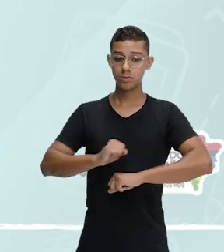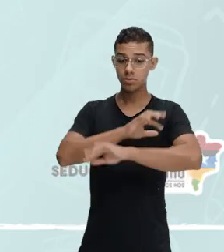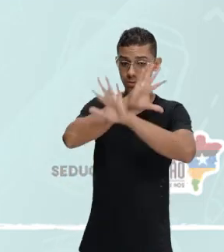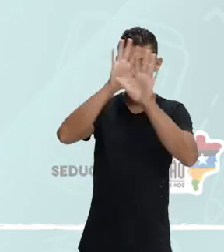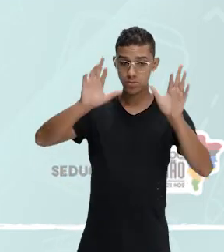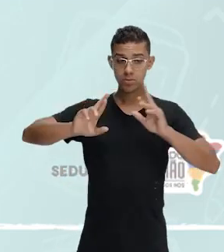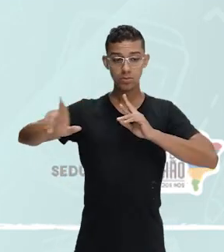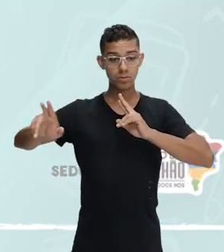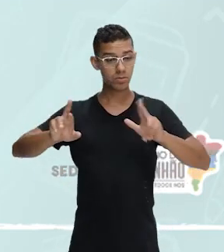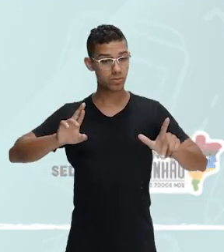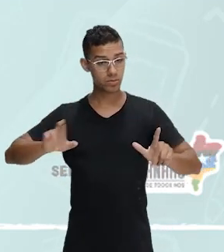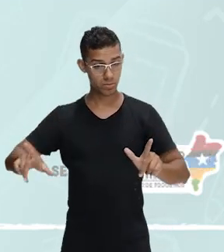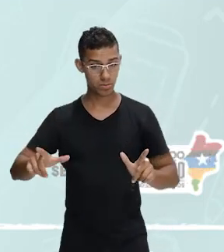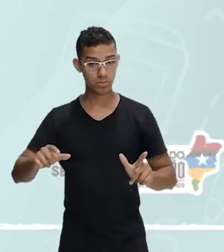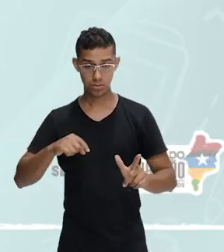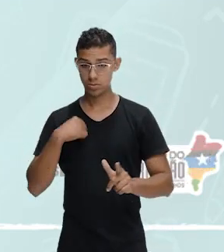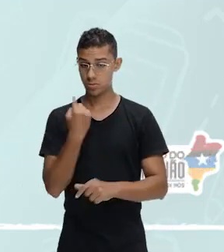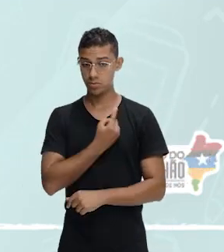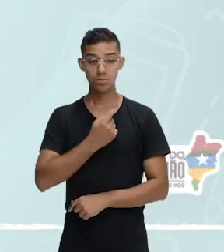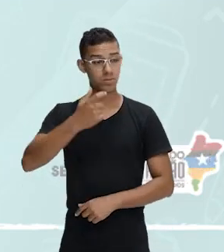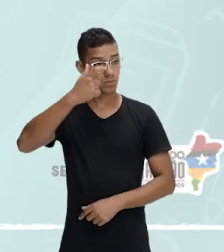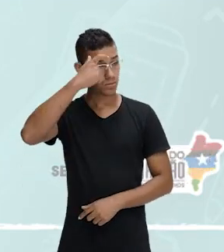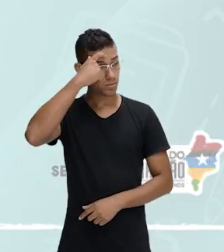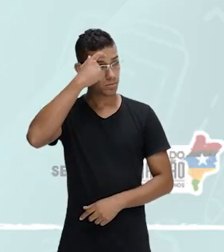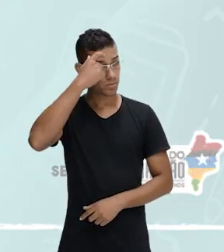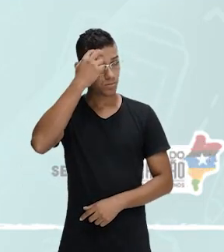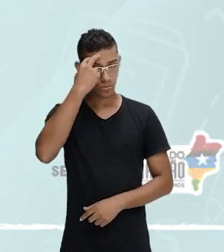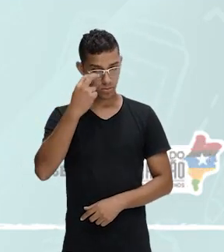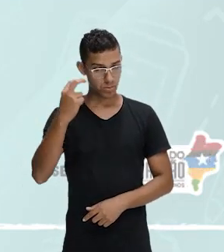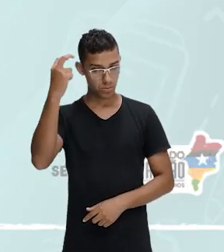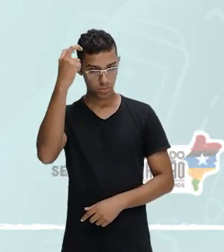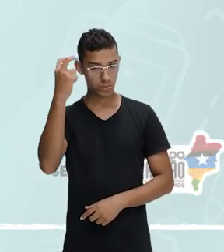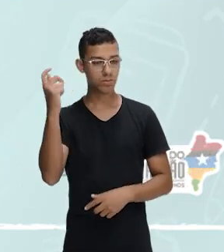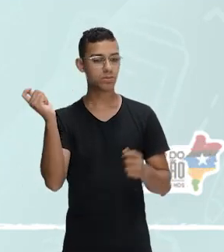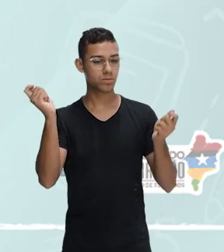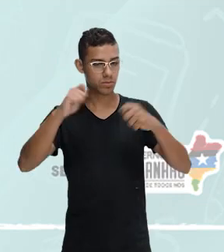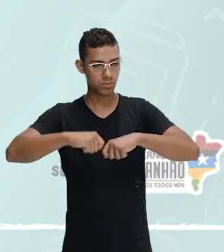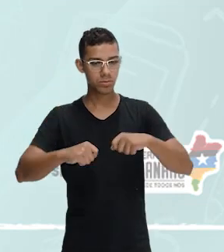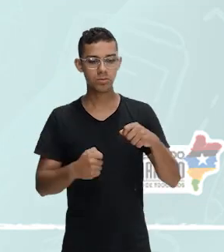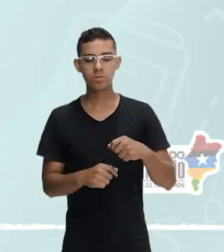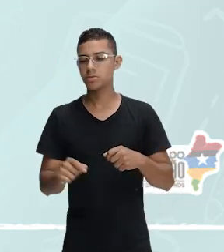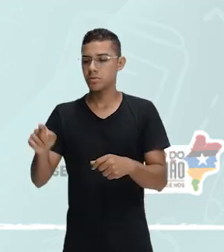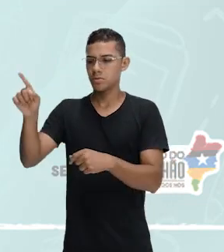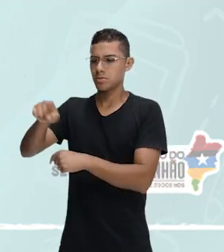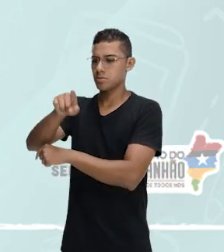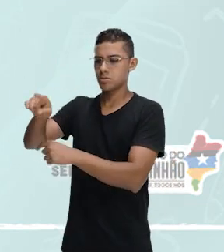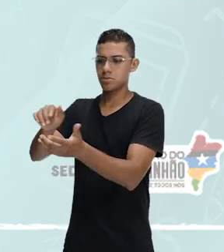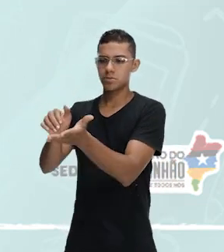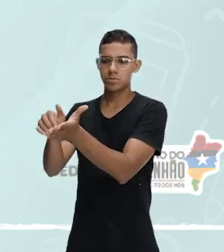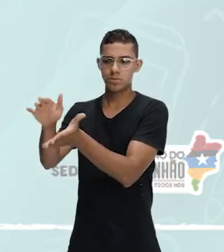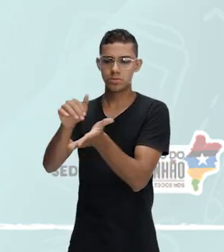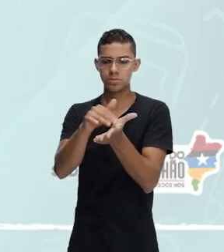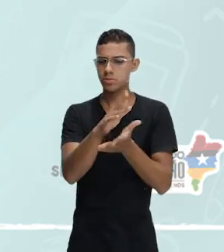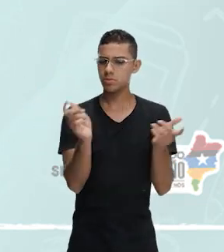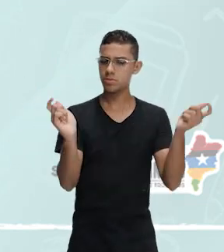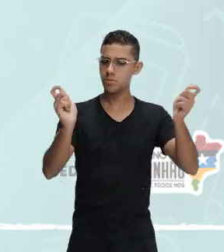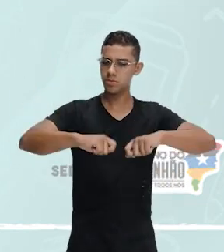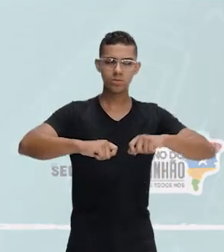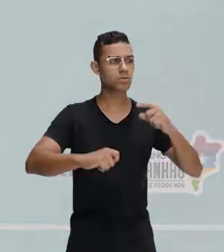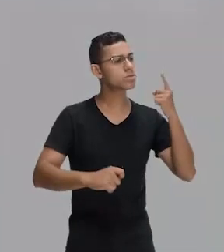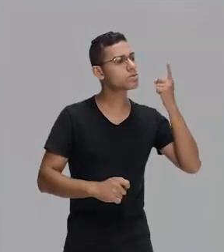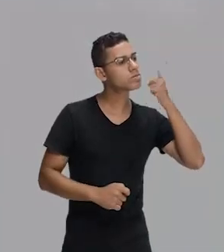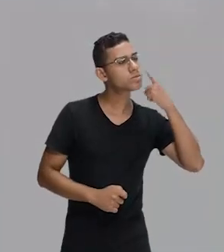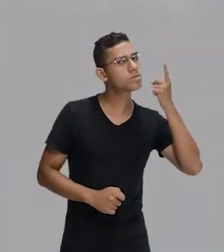e distintamente à nossa inteligência, a ponto de excluir qualquer possibilidade de